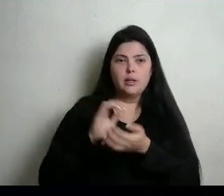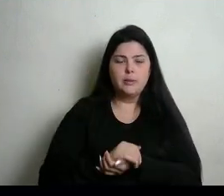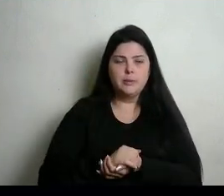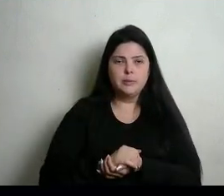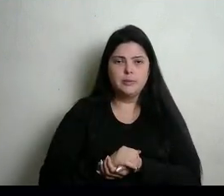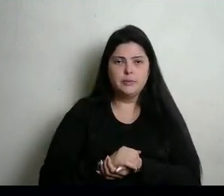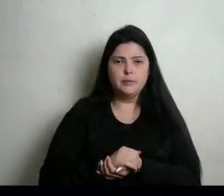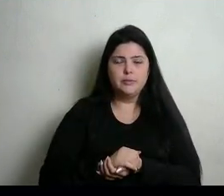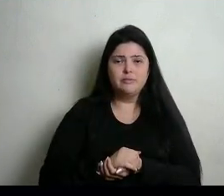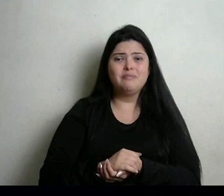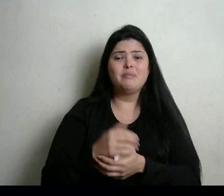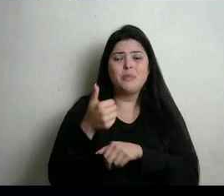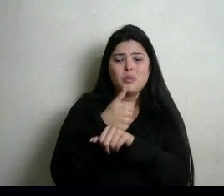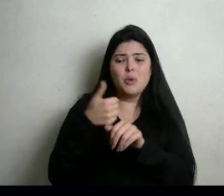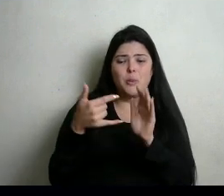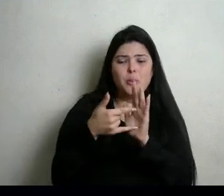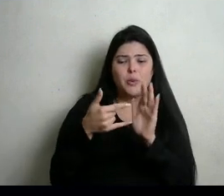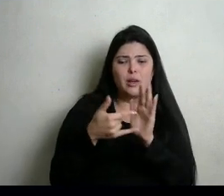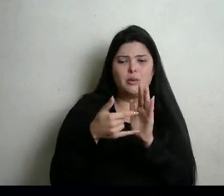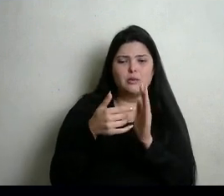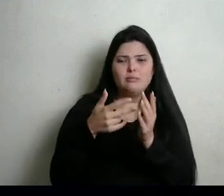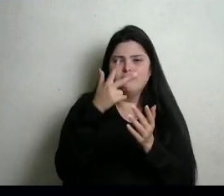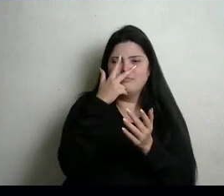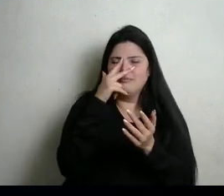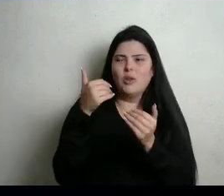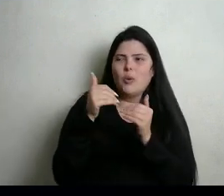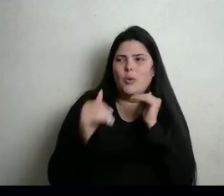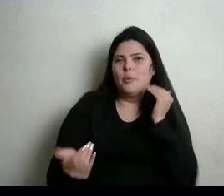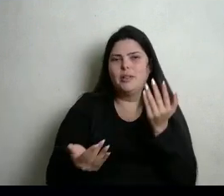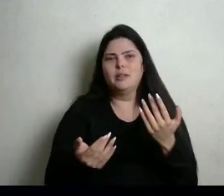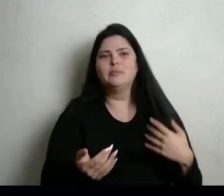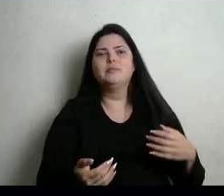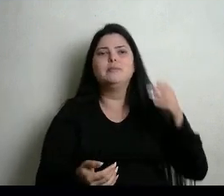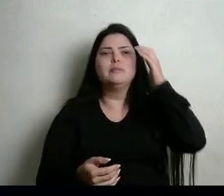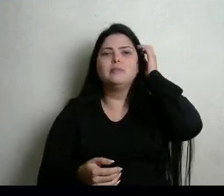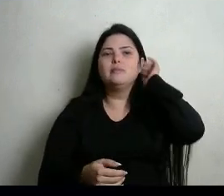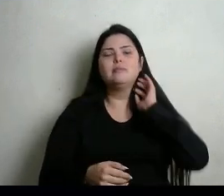ser programador meio que perdeu o sentido.